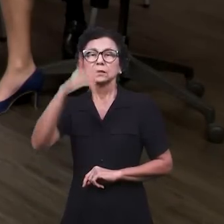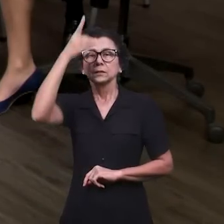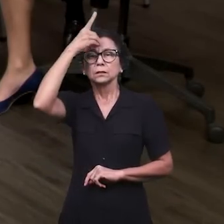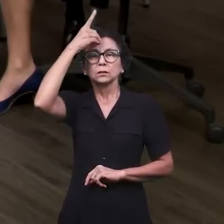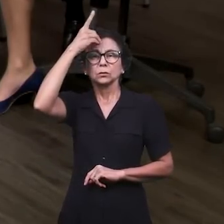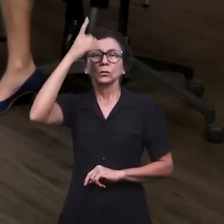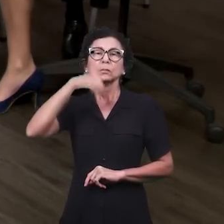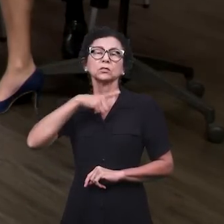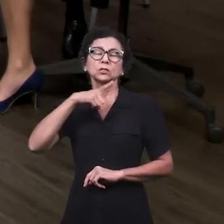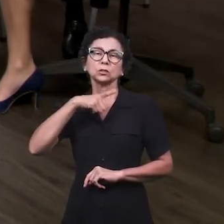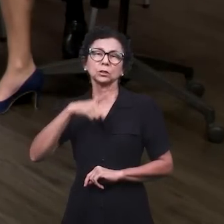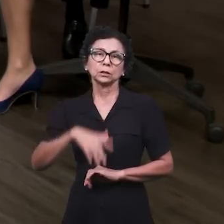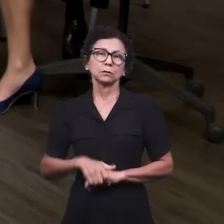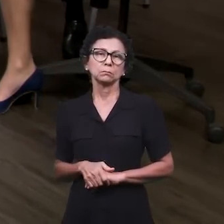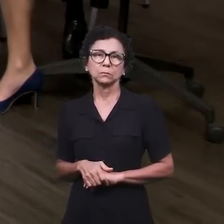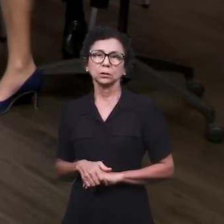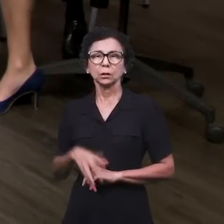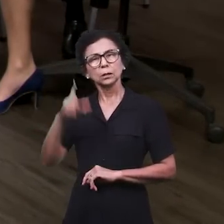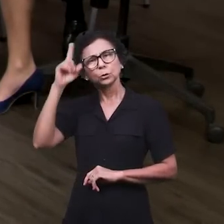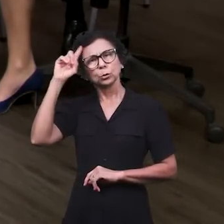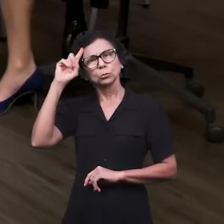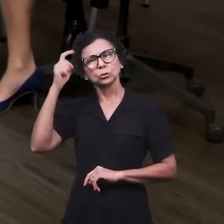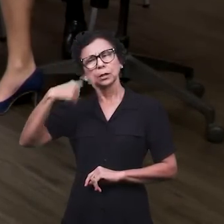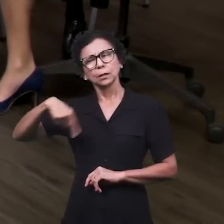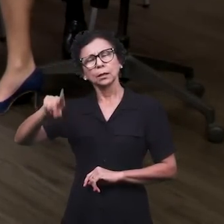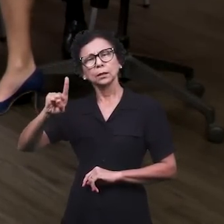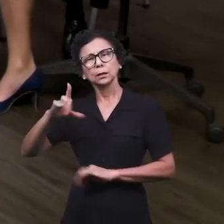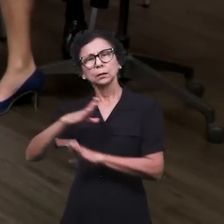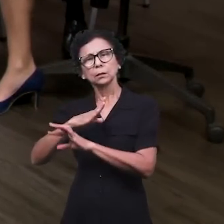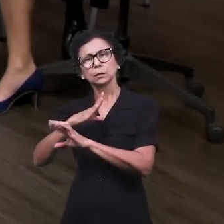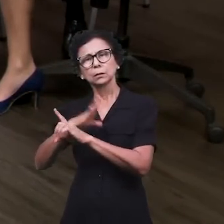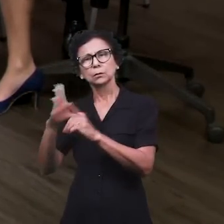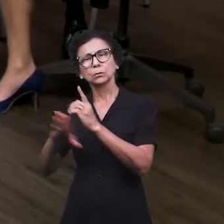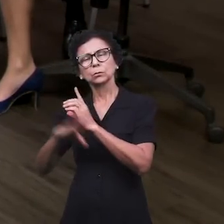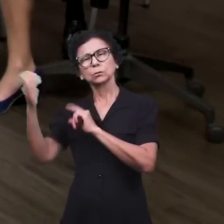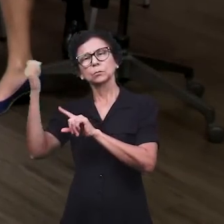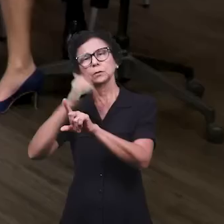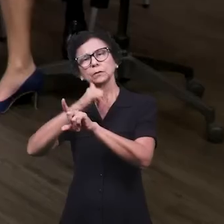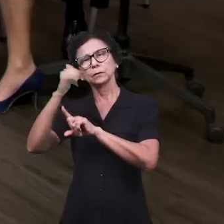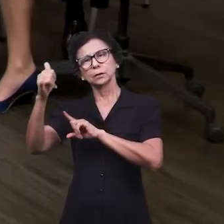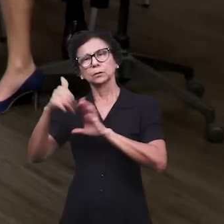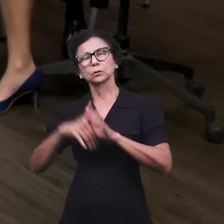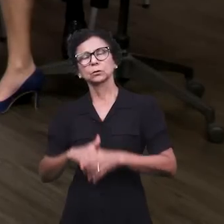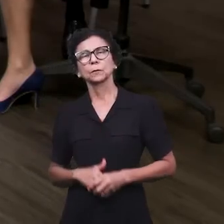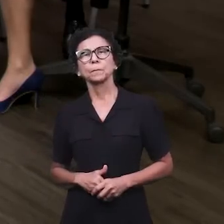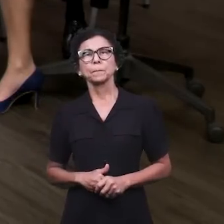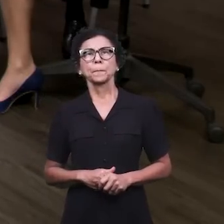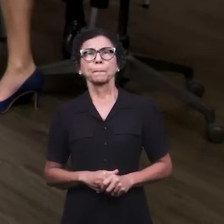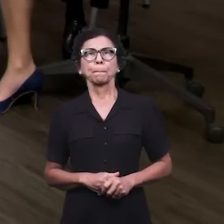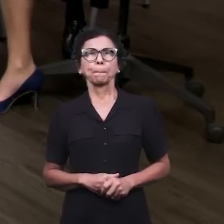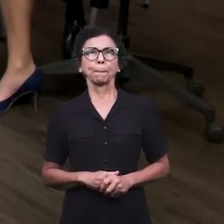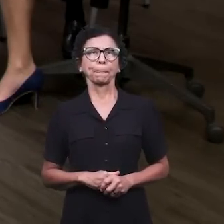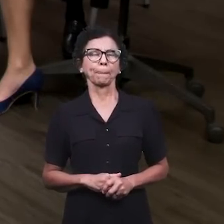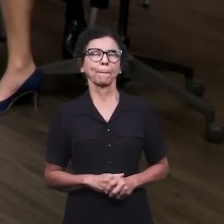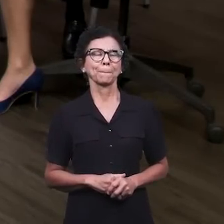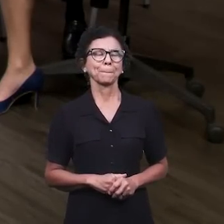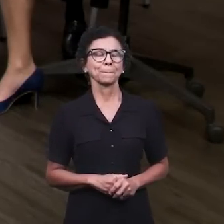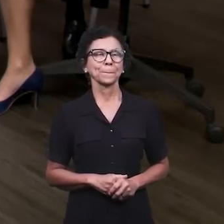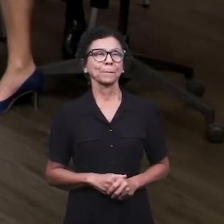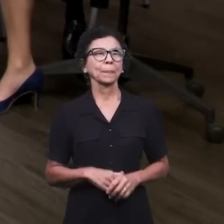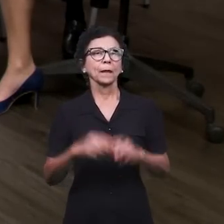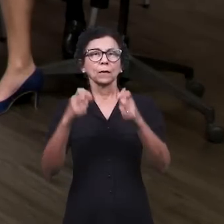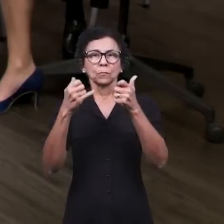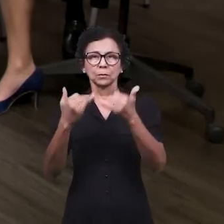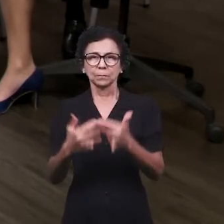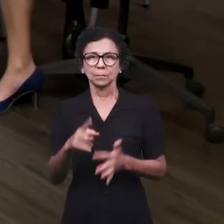para não sobrecarregar toda a igreja, então você às vezes delega os grupos. Deixa eu explicar